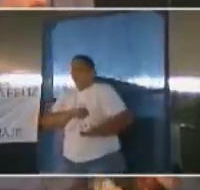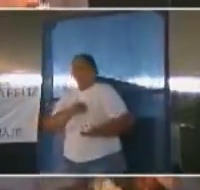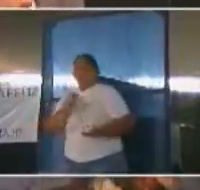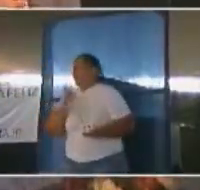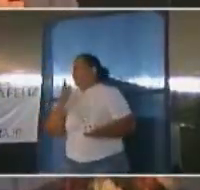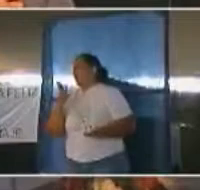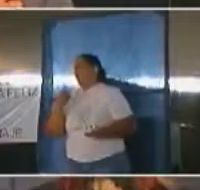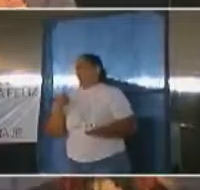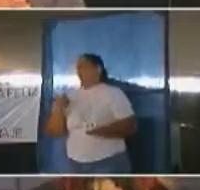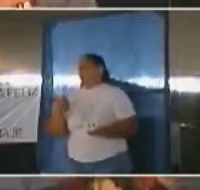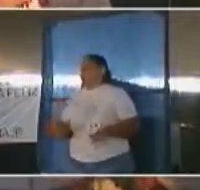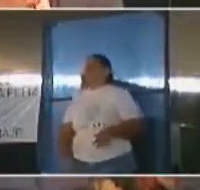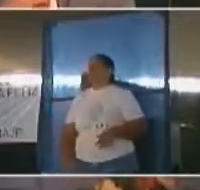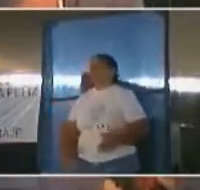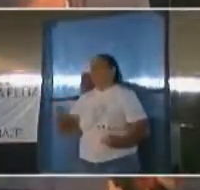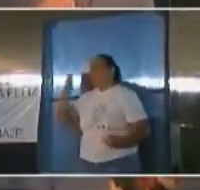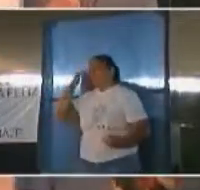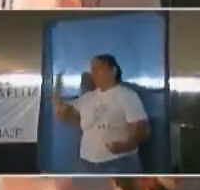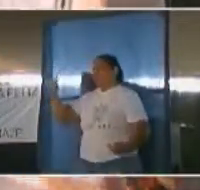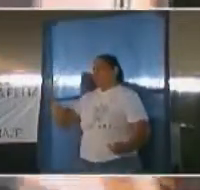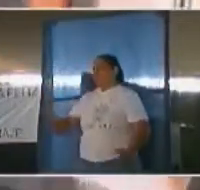Ok, obrigado, Maurício.